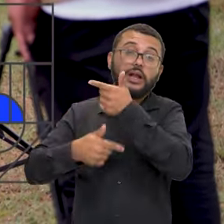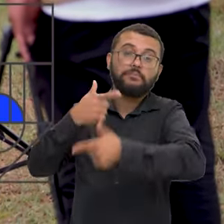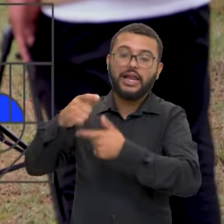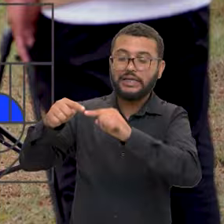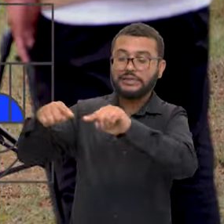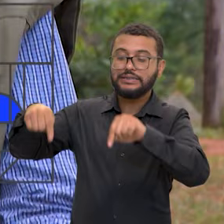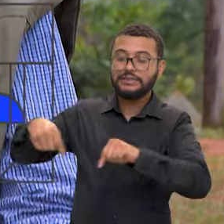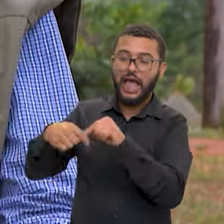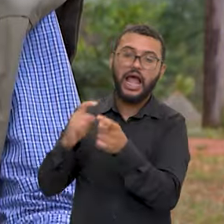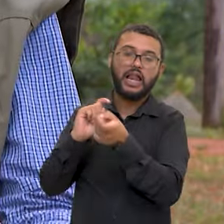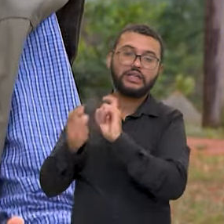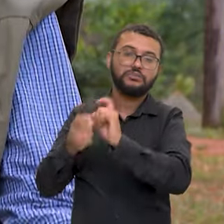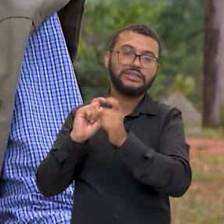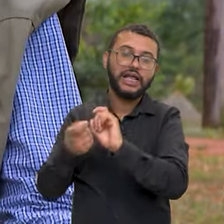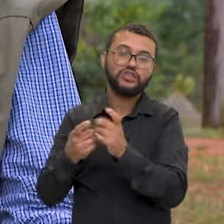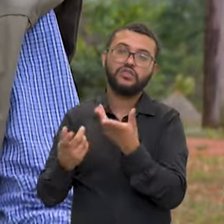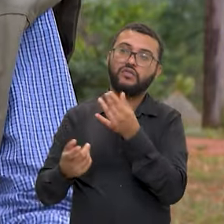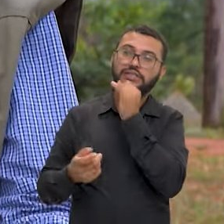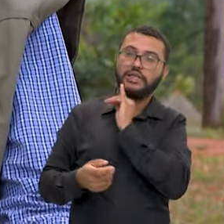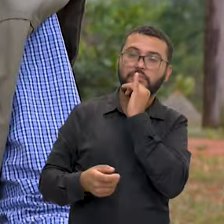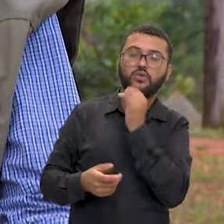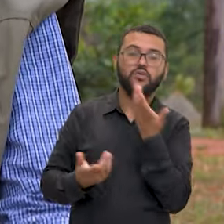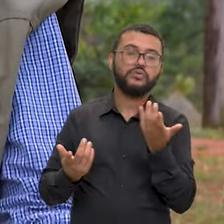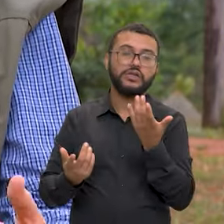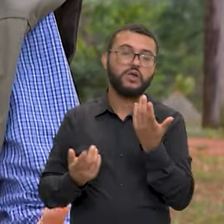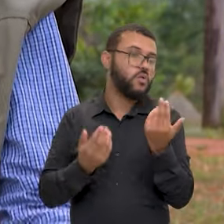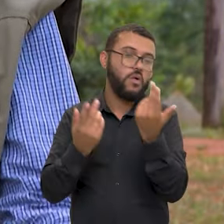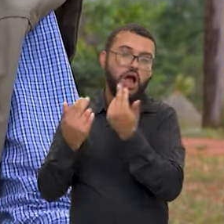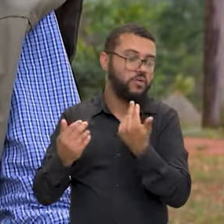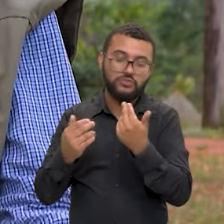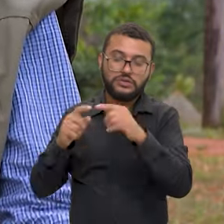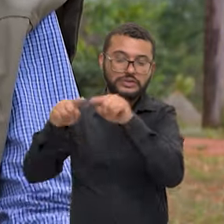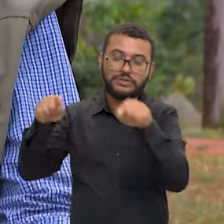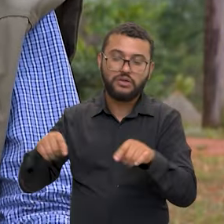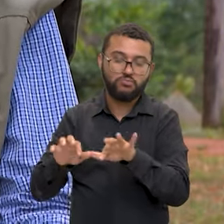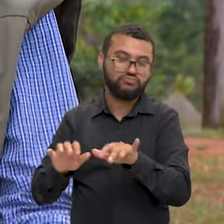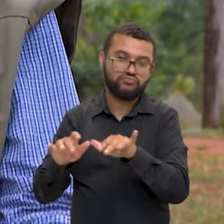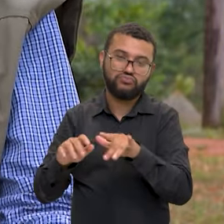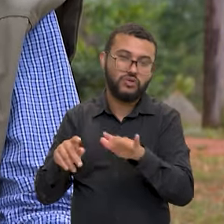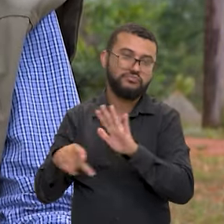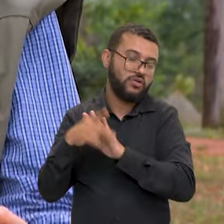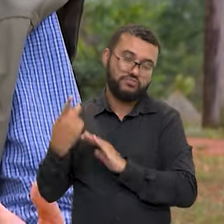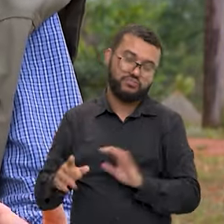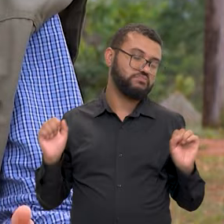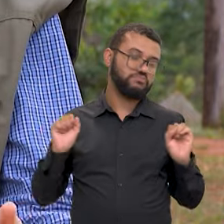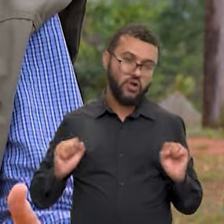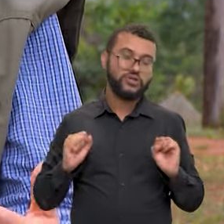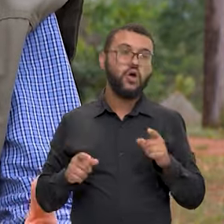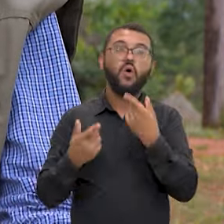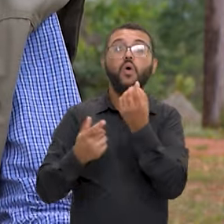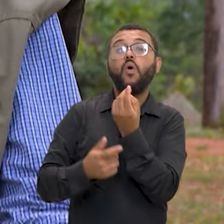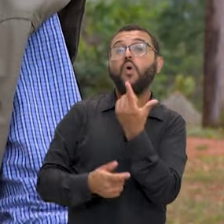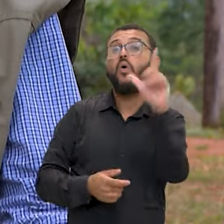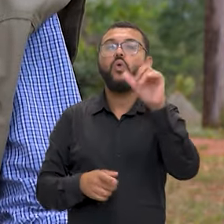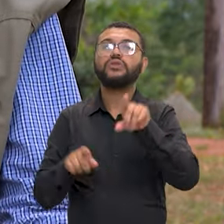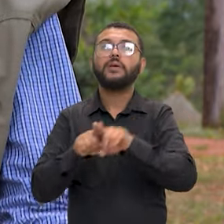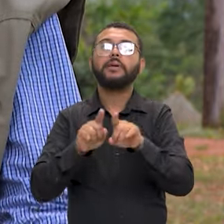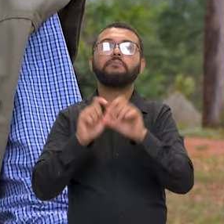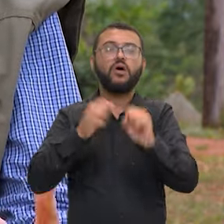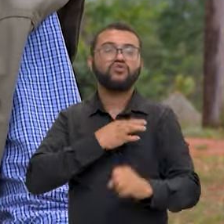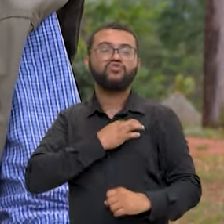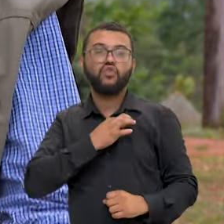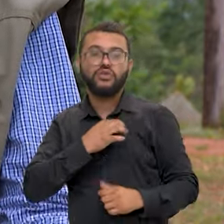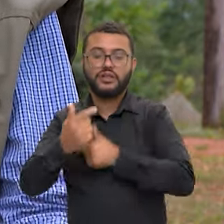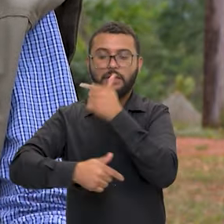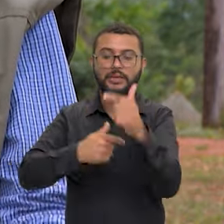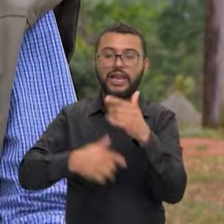escritório, por assim dizer. Mas pode ser também um trabalho aqui na natureza, como nós estamos fazendo. Então, ele se cadastra e se preencher os requisitos,